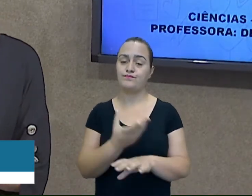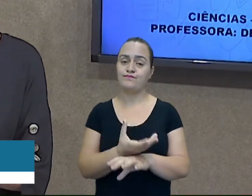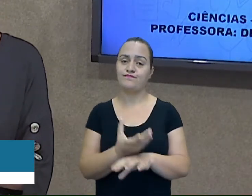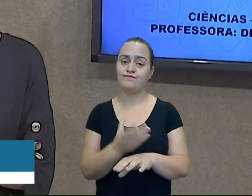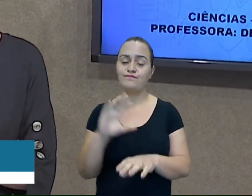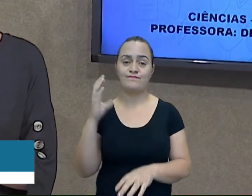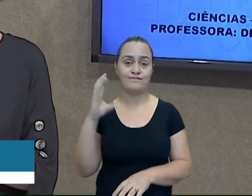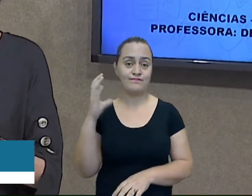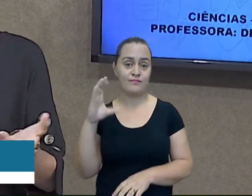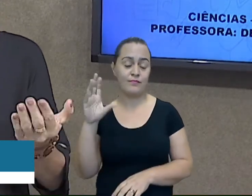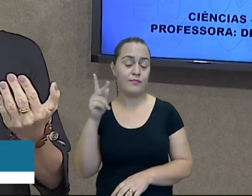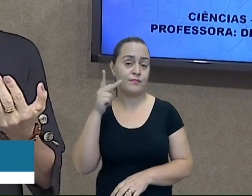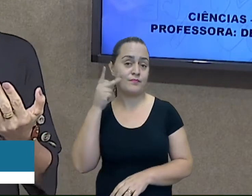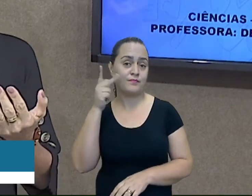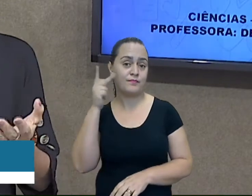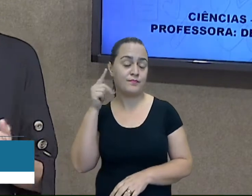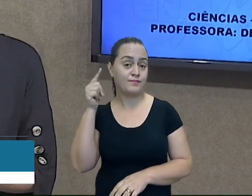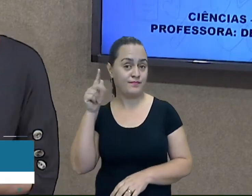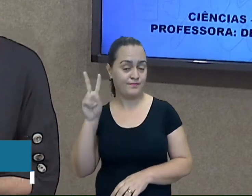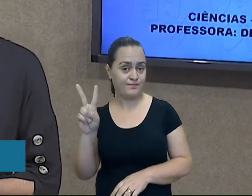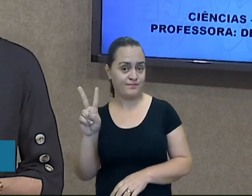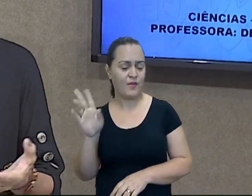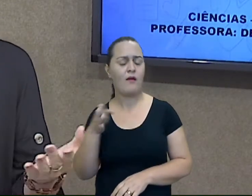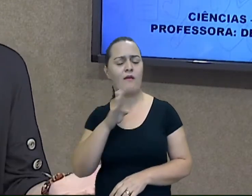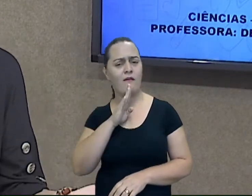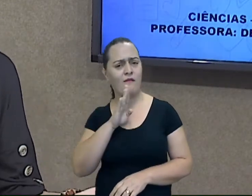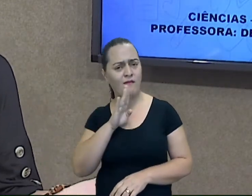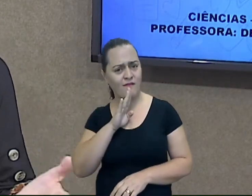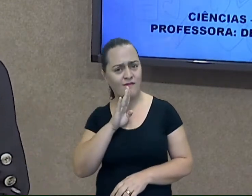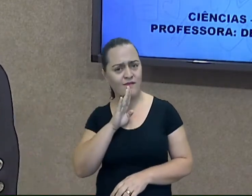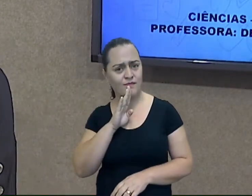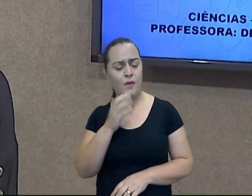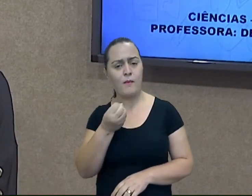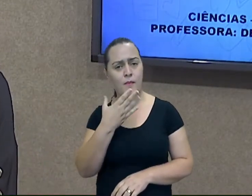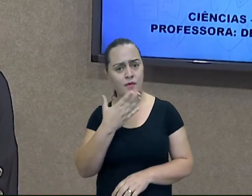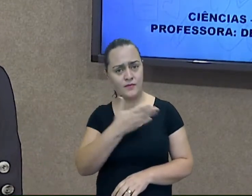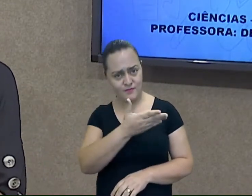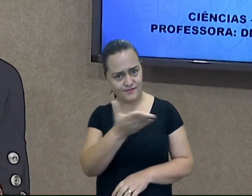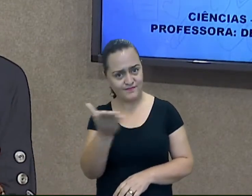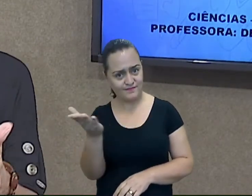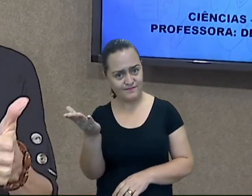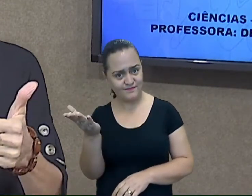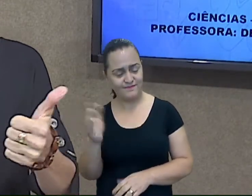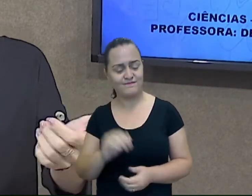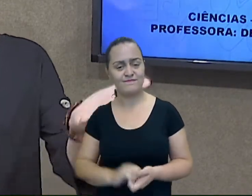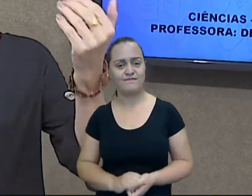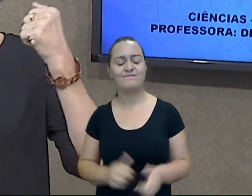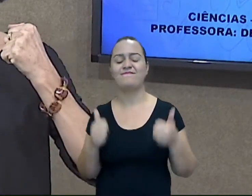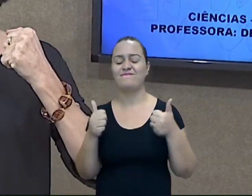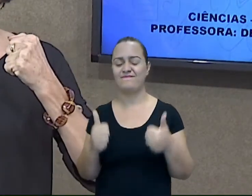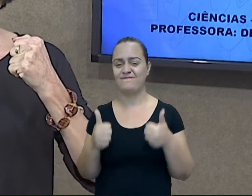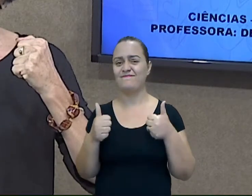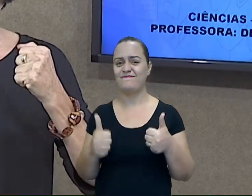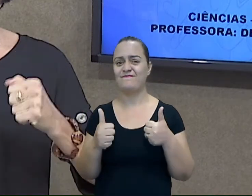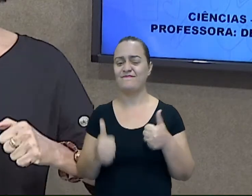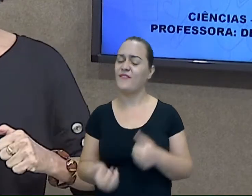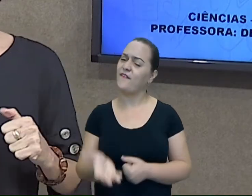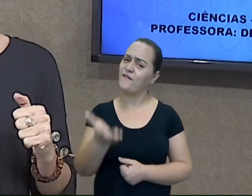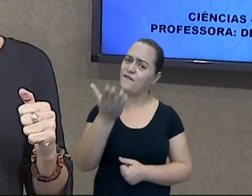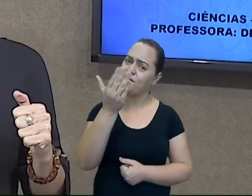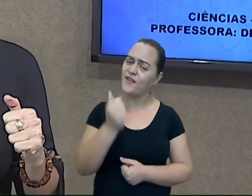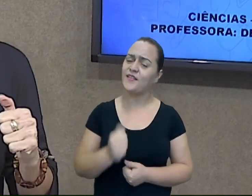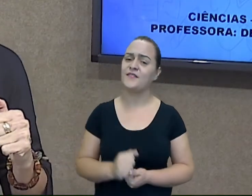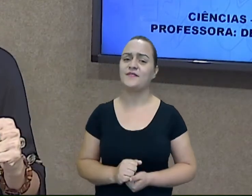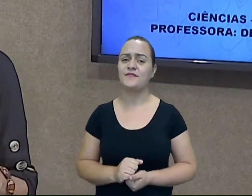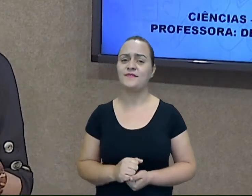de Governador Valadares. Já nos conhecemos. Tudo bem com você? Que bom! Então vem comigo para a